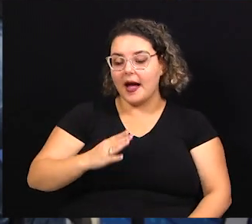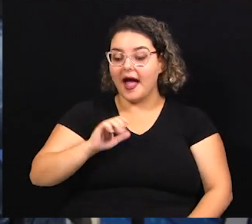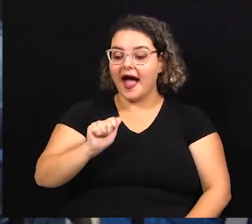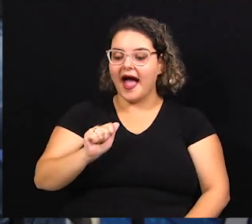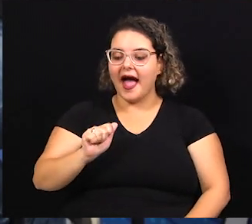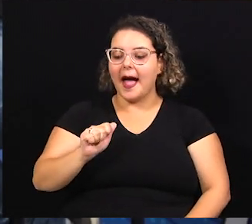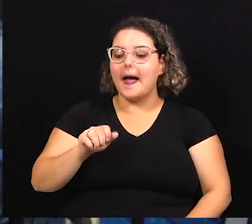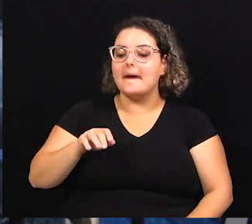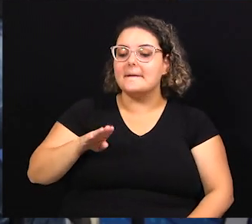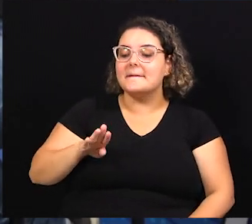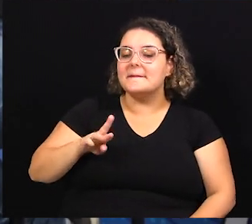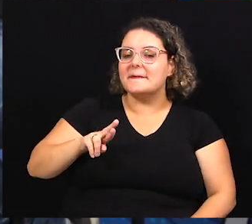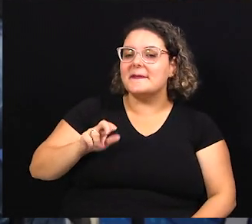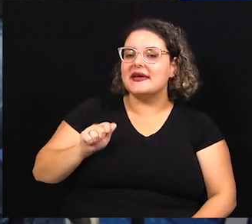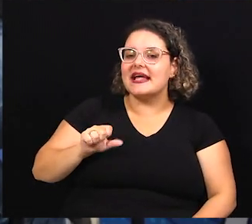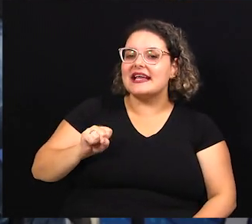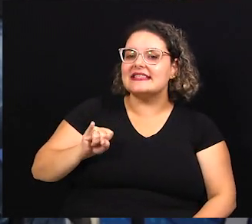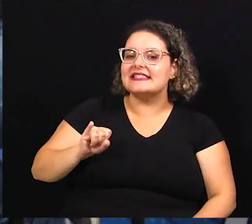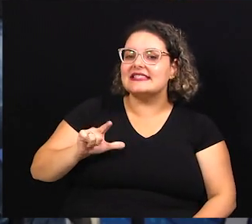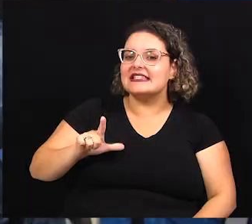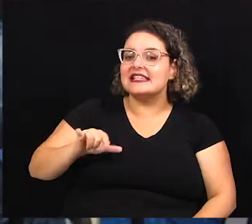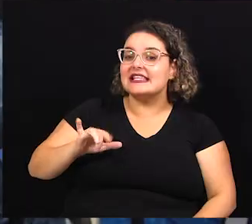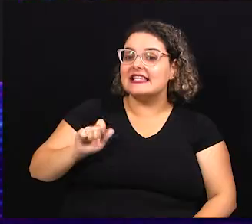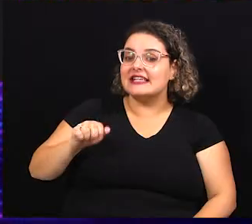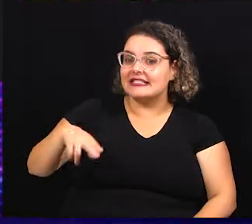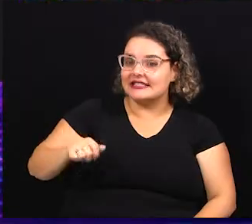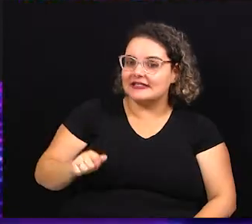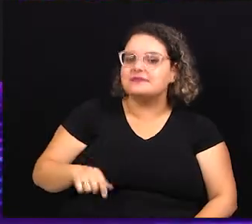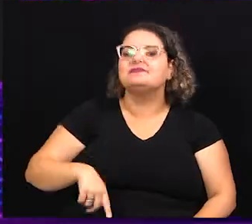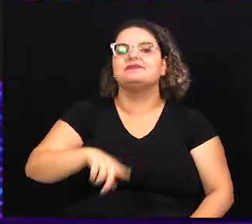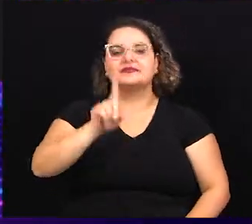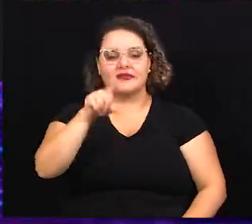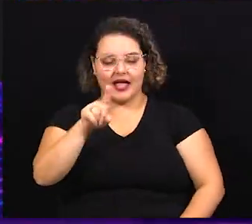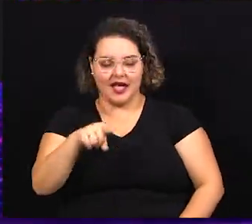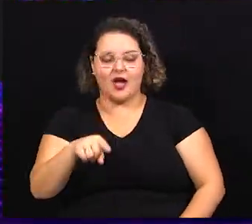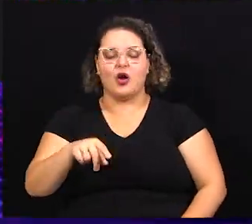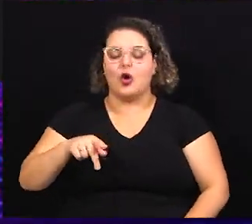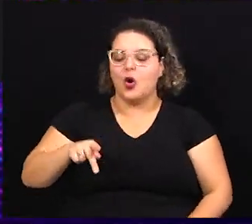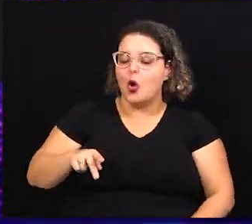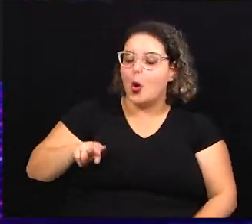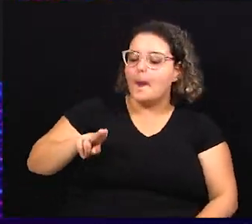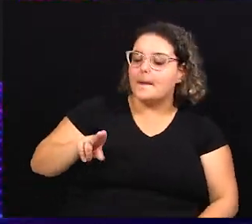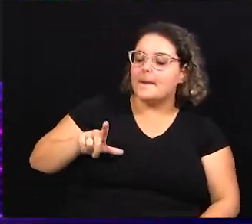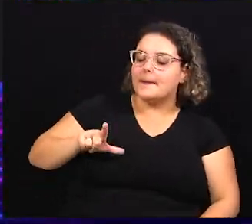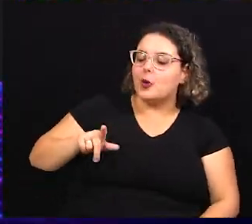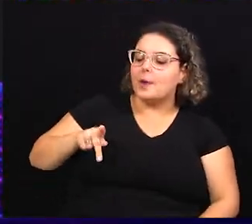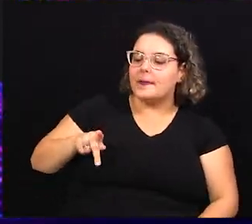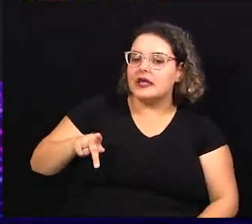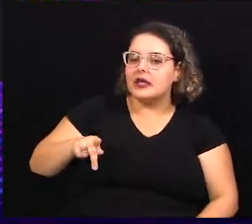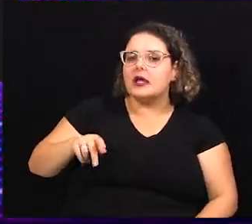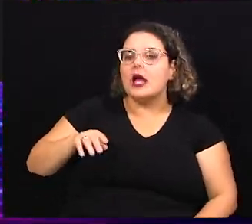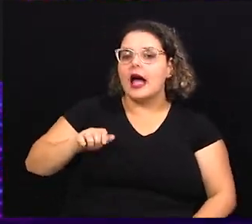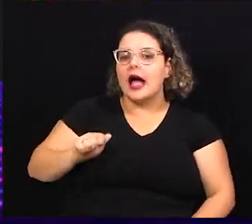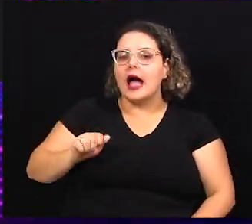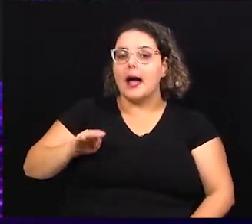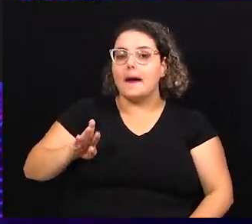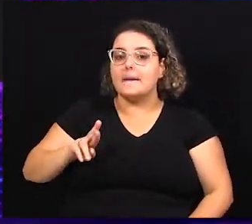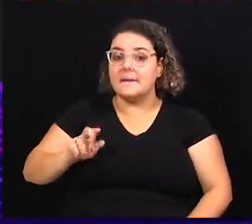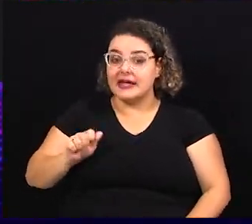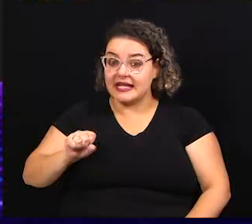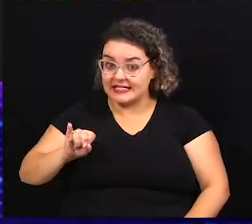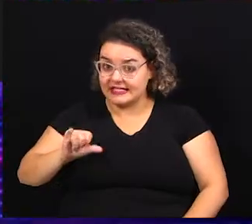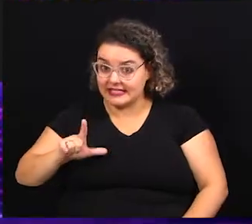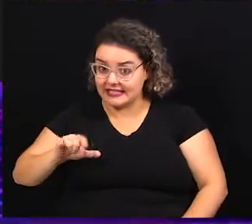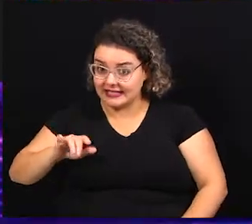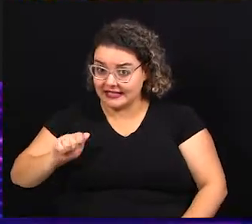brasiliana. Pulp à Brasiliana. Exatamente, Pulp a Brasiliana. É um livro. Posso começar a falar sobre o